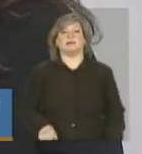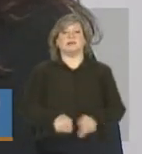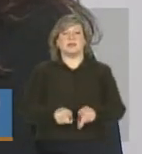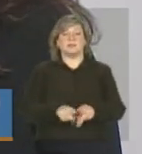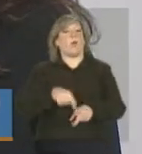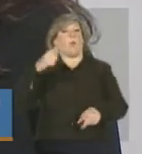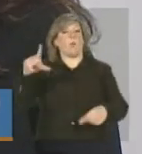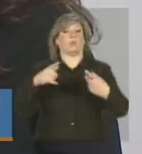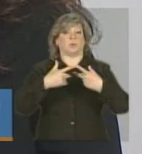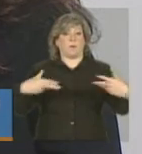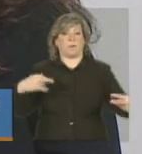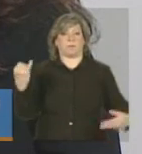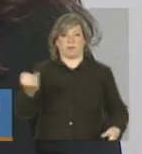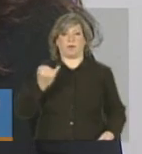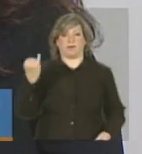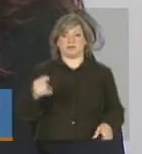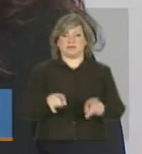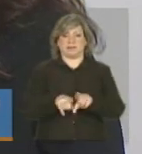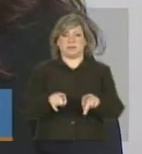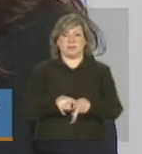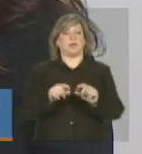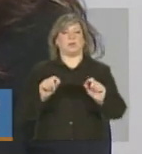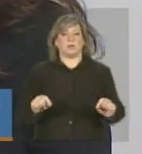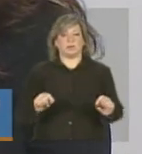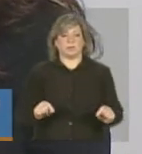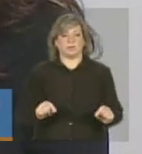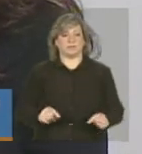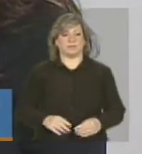coisa importante também é que